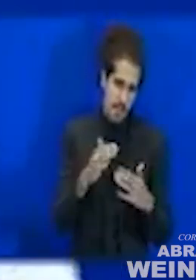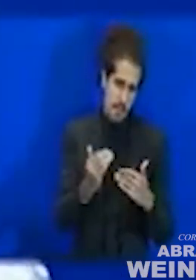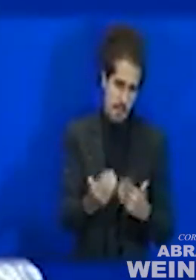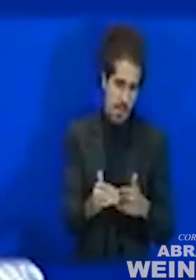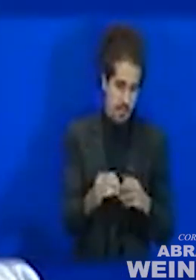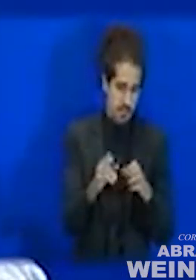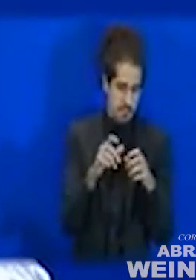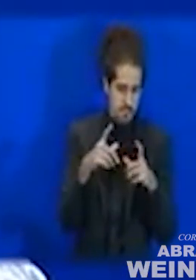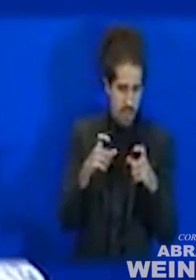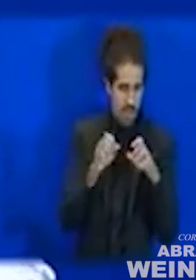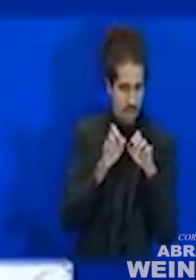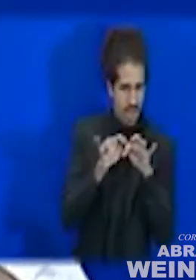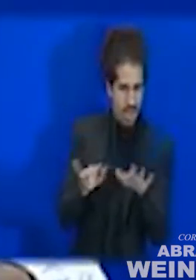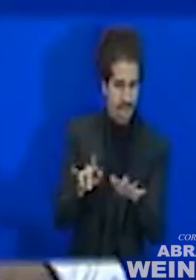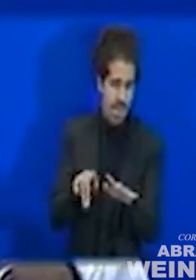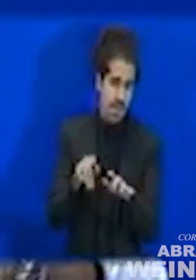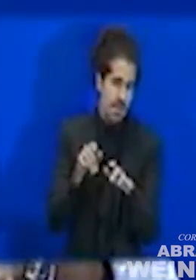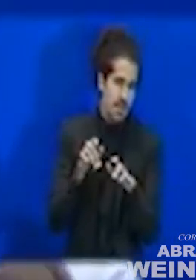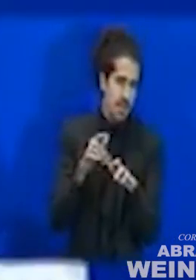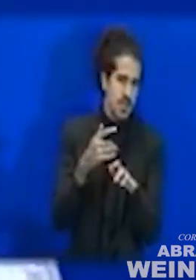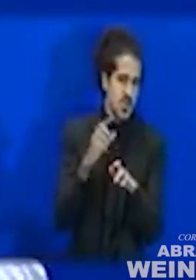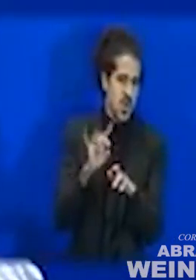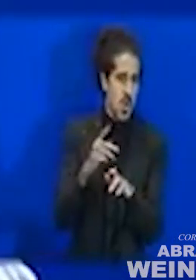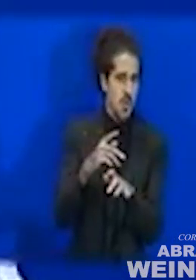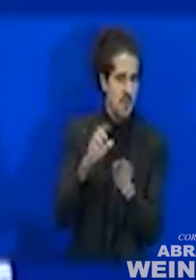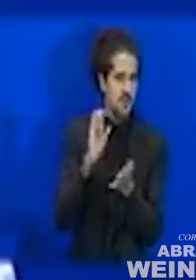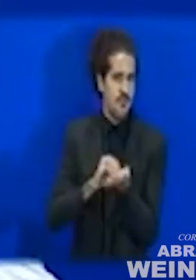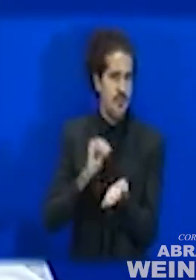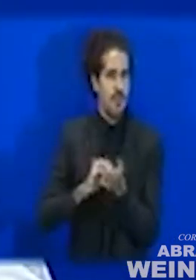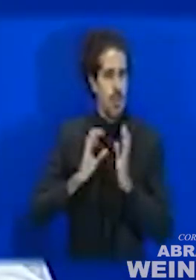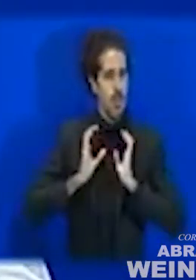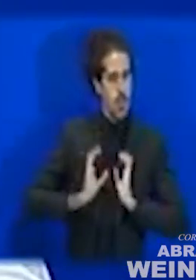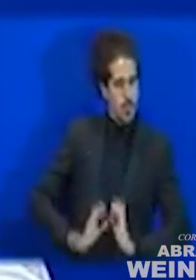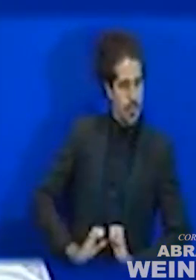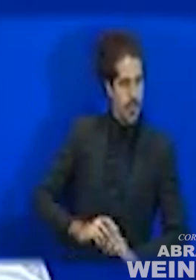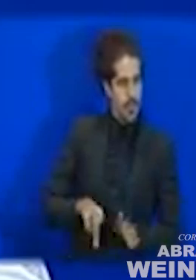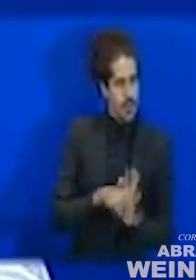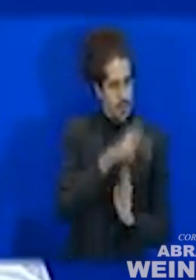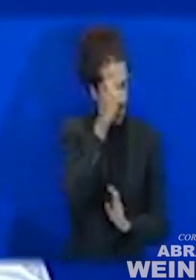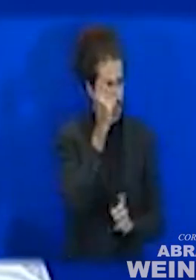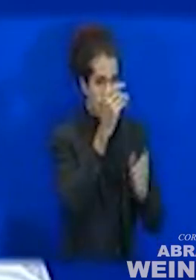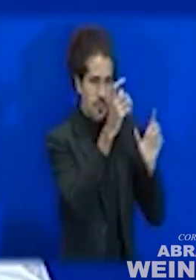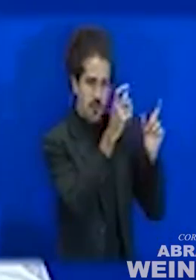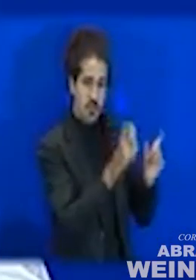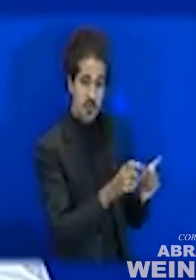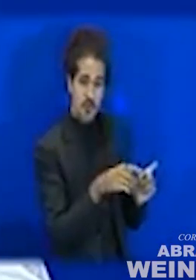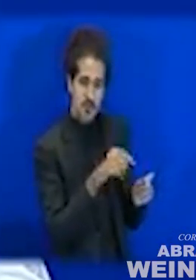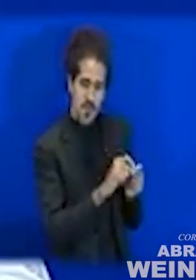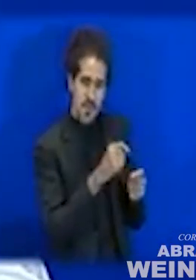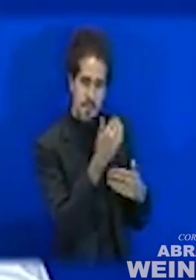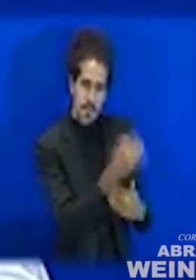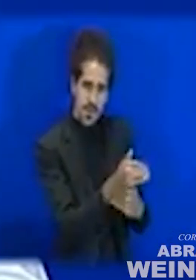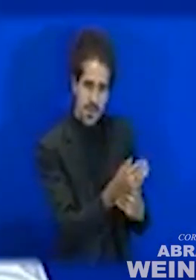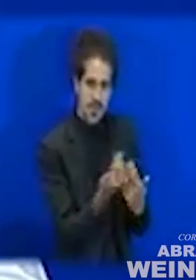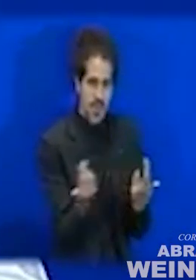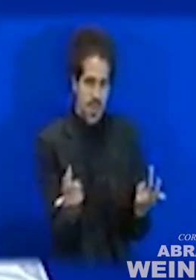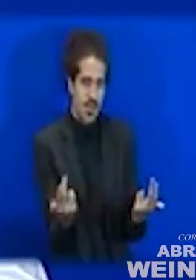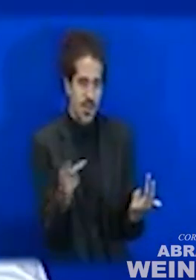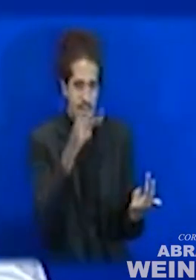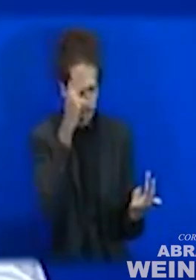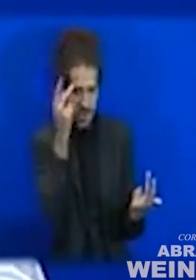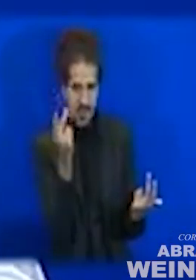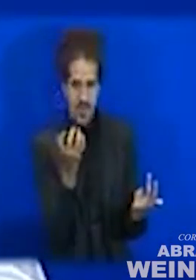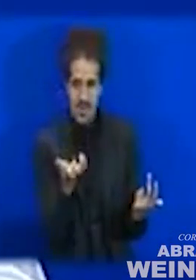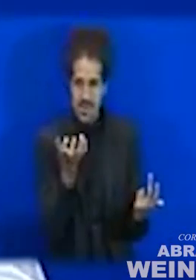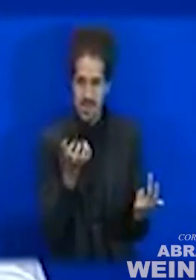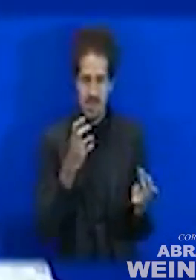dentro da estrutura. Aí foi só um comportamento equivocado de pessoas que estão fazendo a prova. E aí eu colocaria no mesmo grau dos que começaram a gritar. Tem um